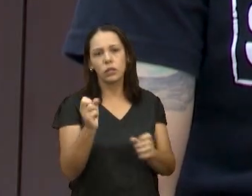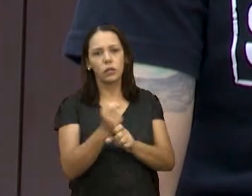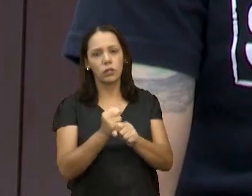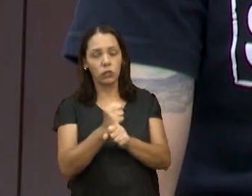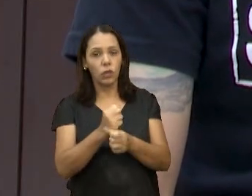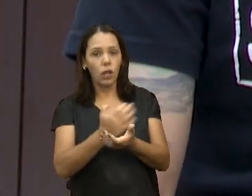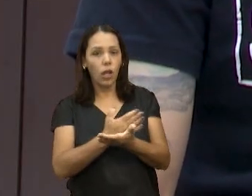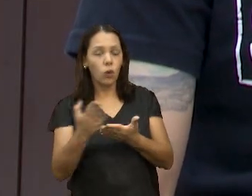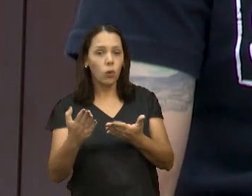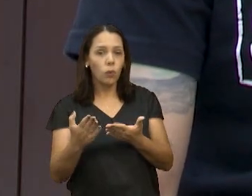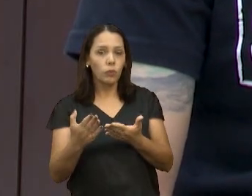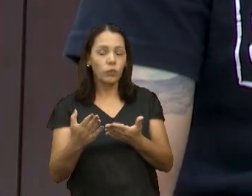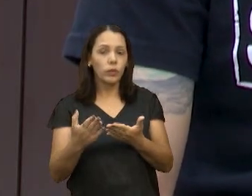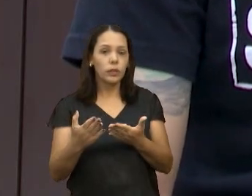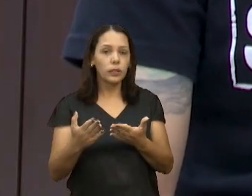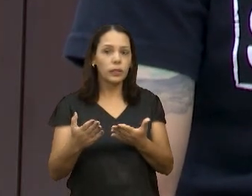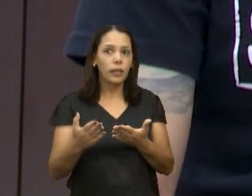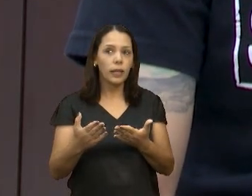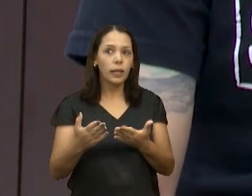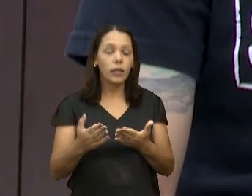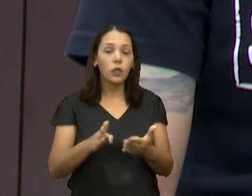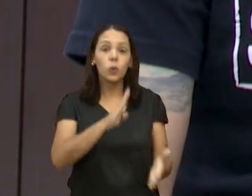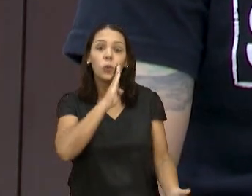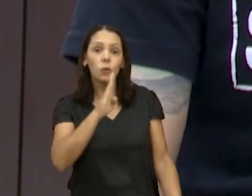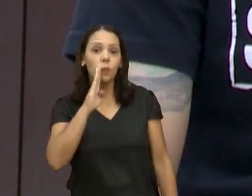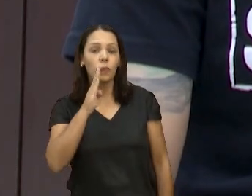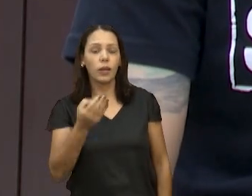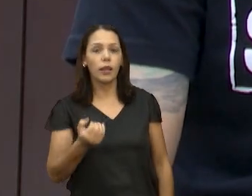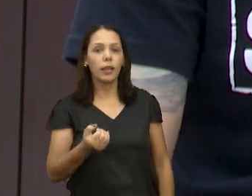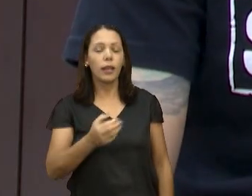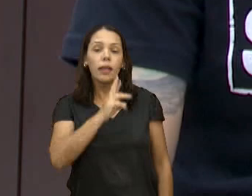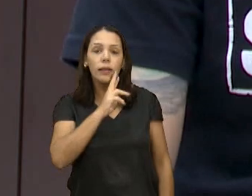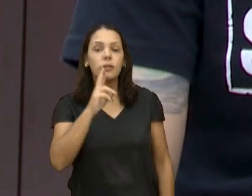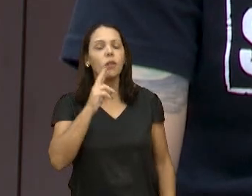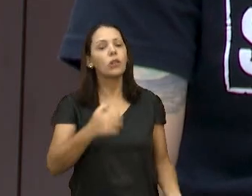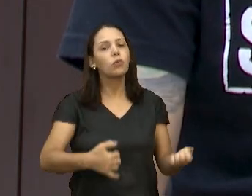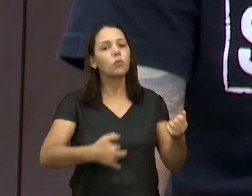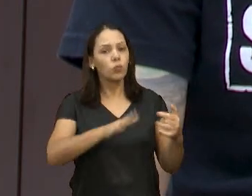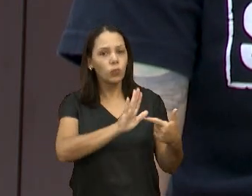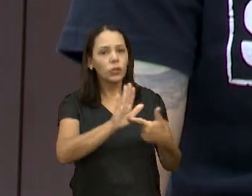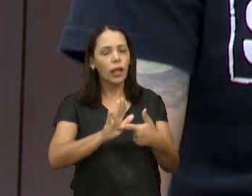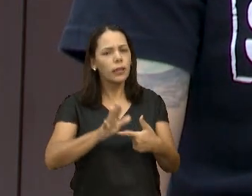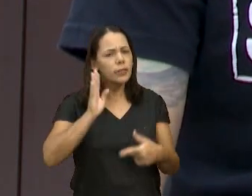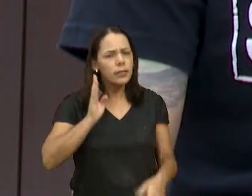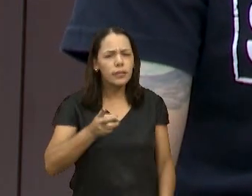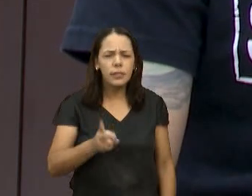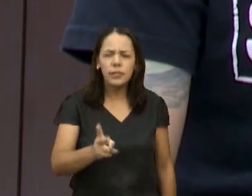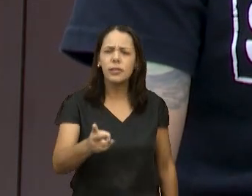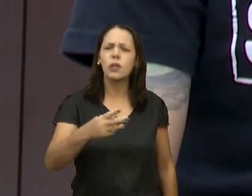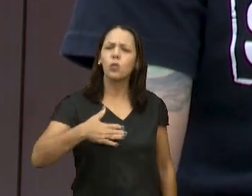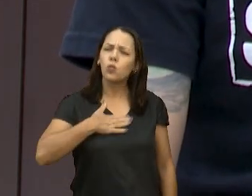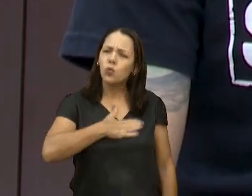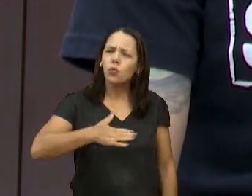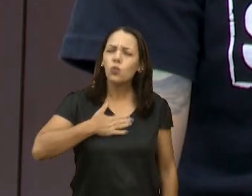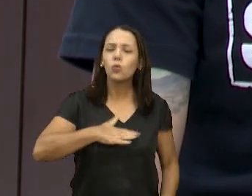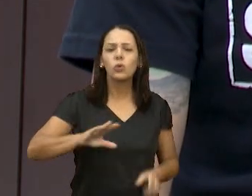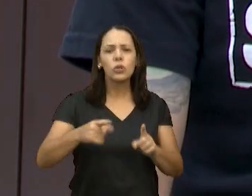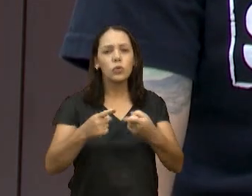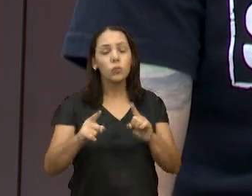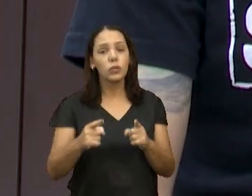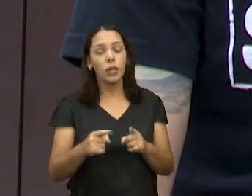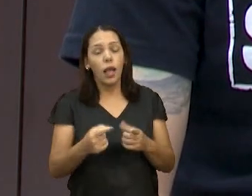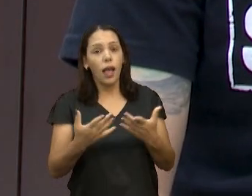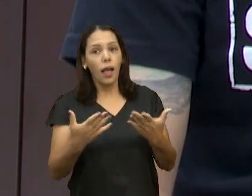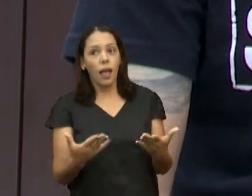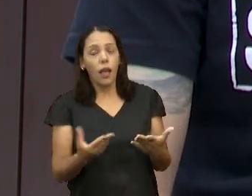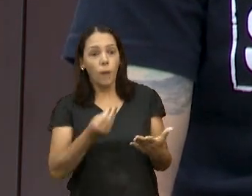Aí comecei a me envolver em tocar em bares, restaurantes, porque eu sempre gostei de música, desde criança. Aí apareceu uma